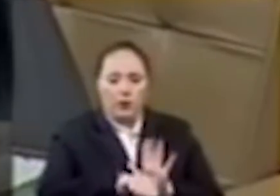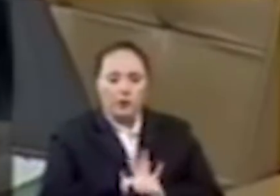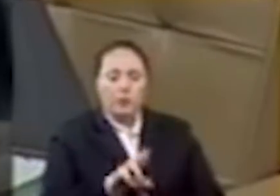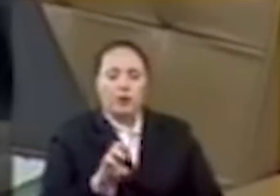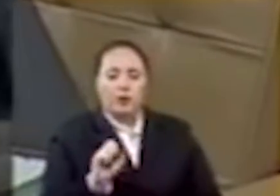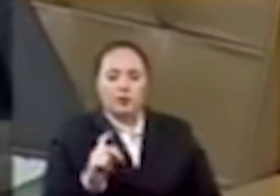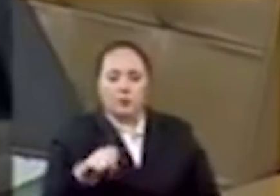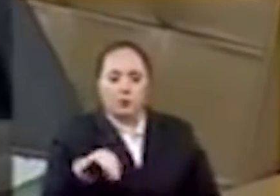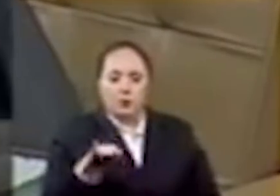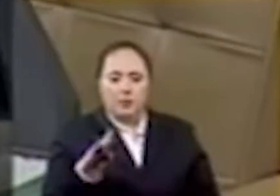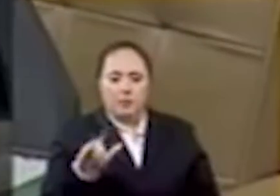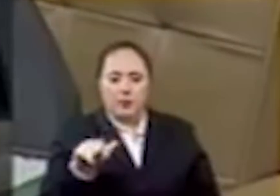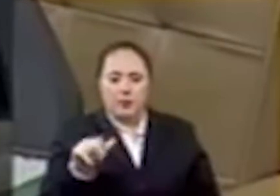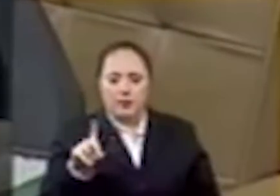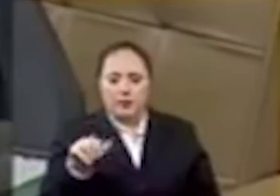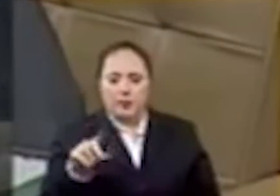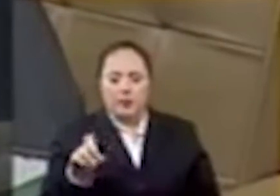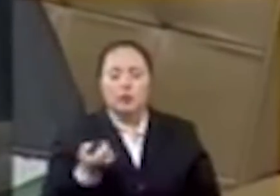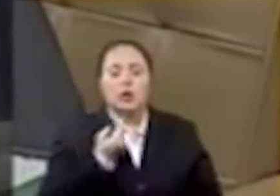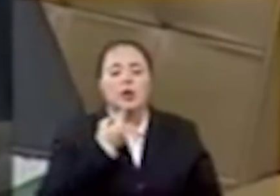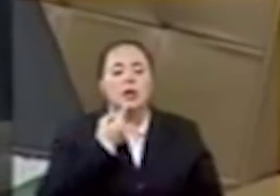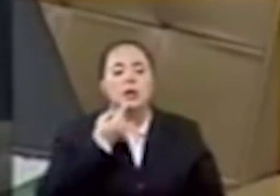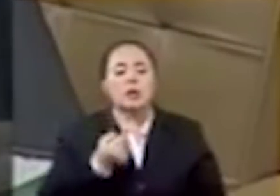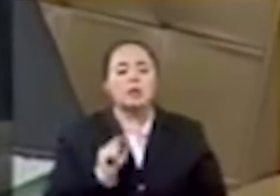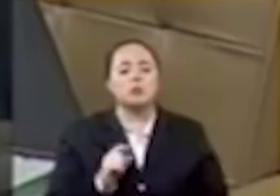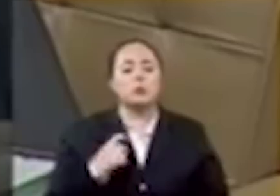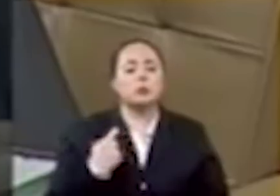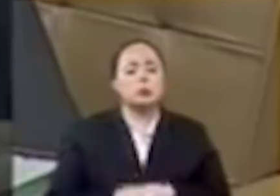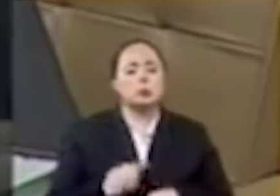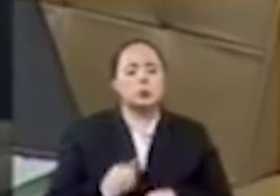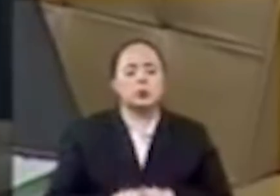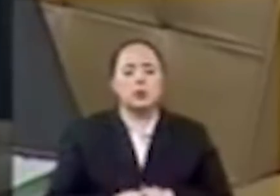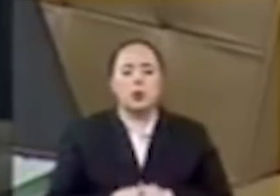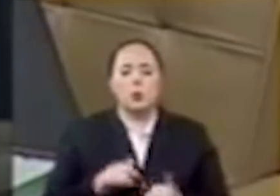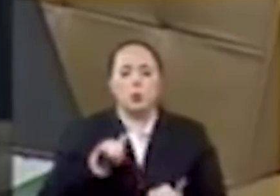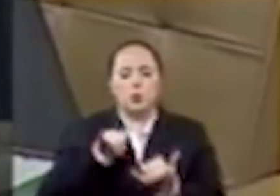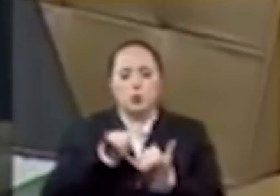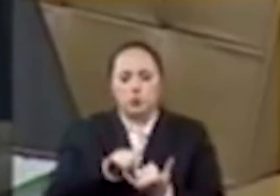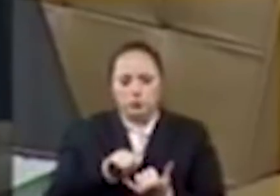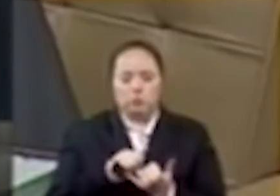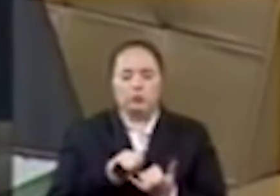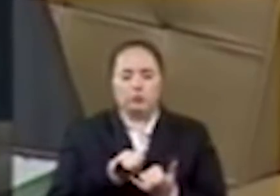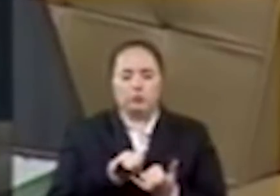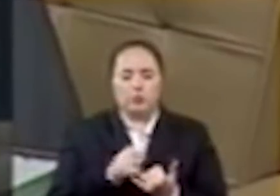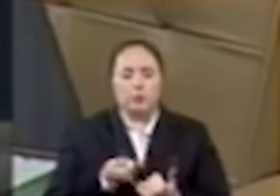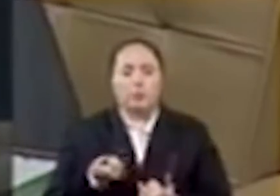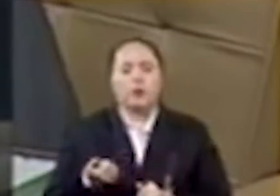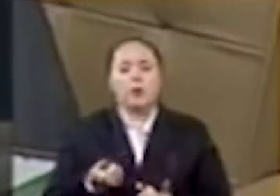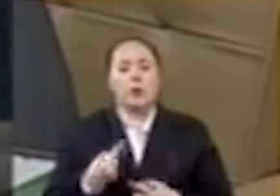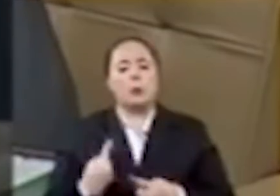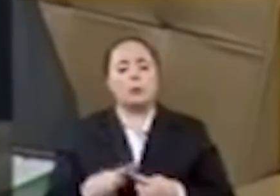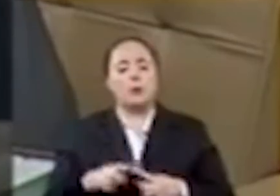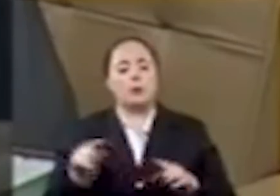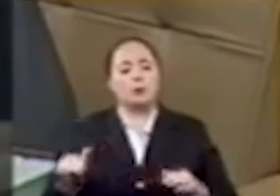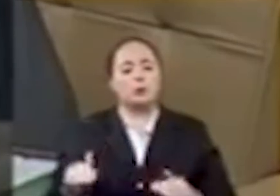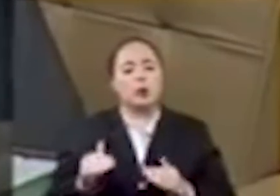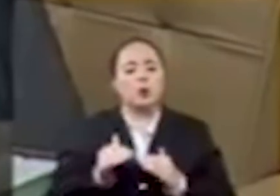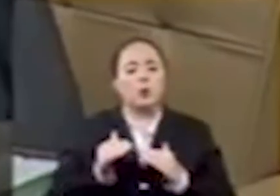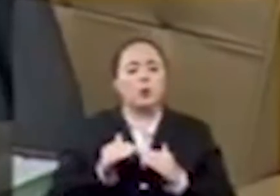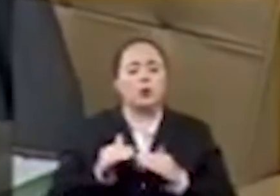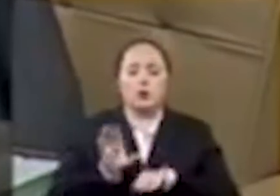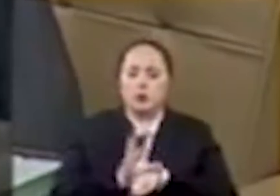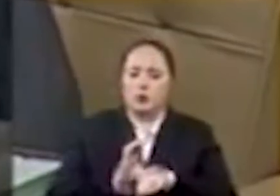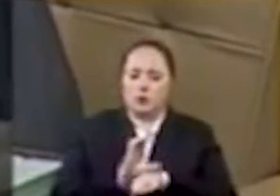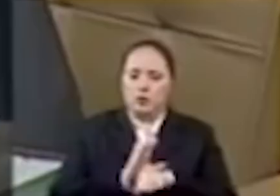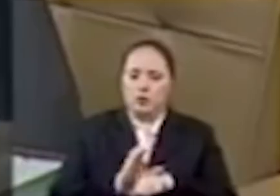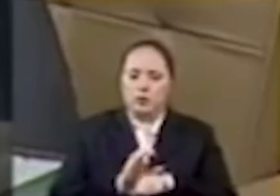responsabilidade, critica de forma severa o indulto então concedido, porque, de acordo com a Constituição